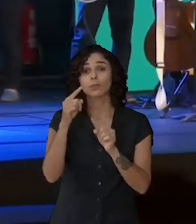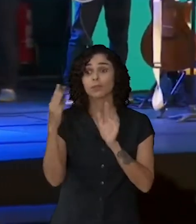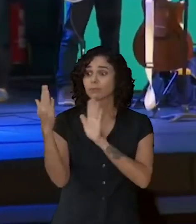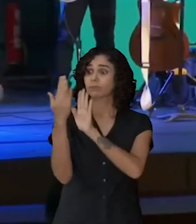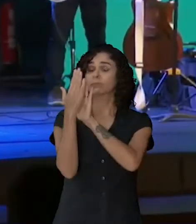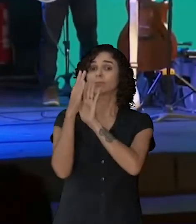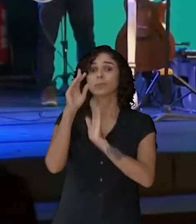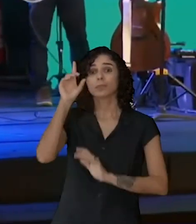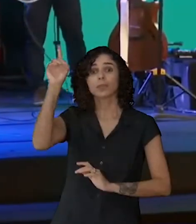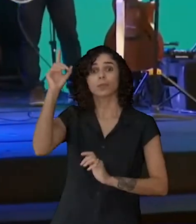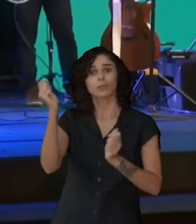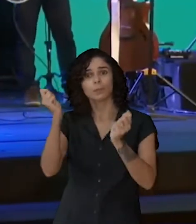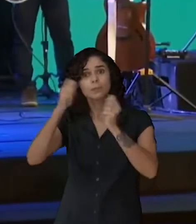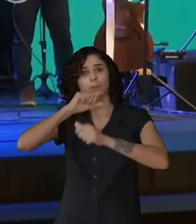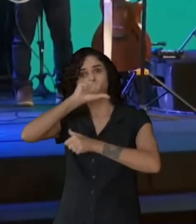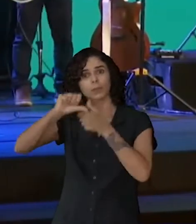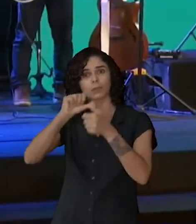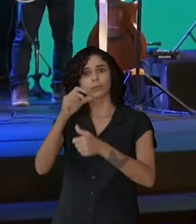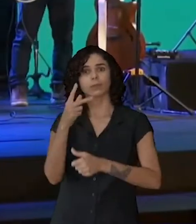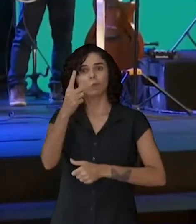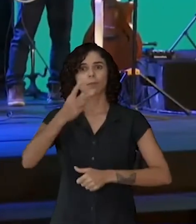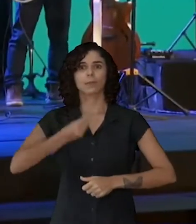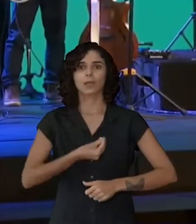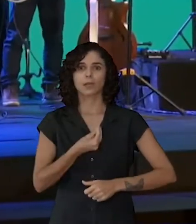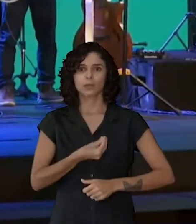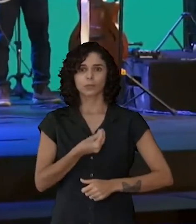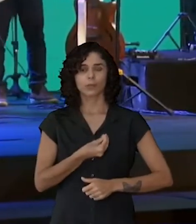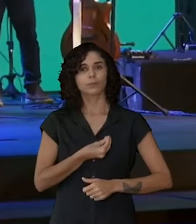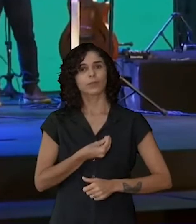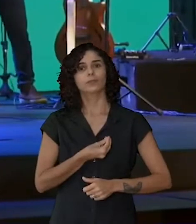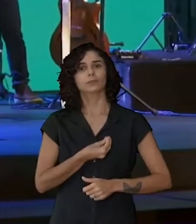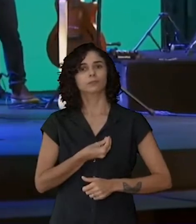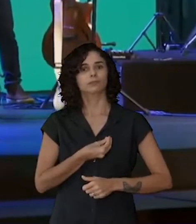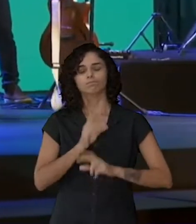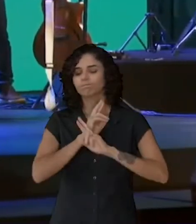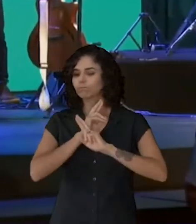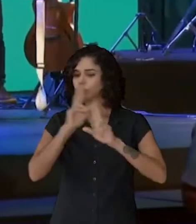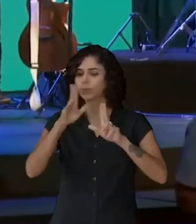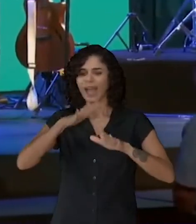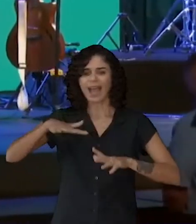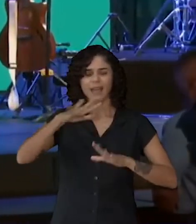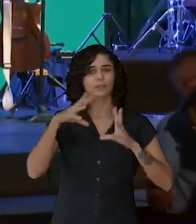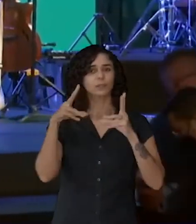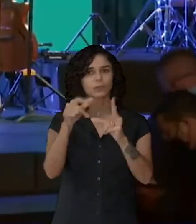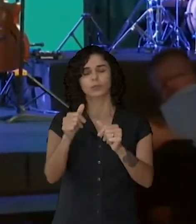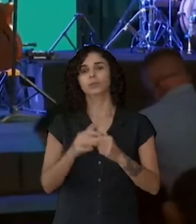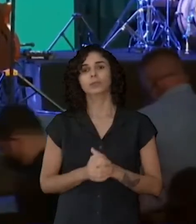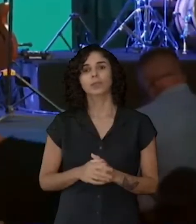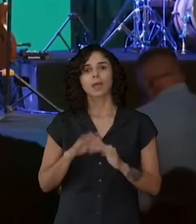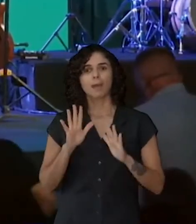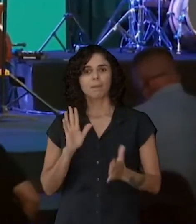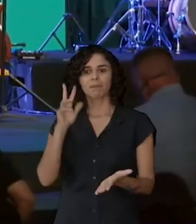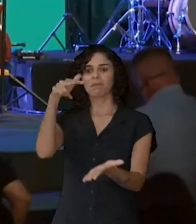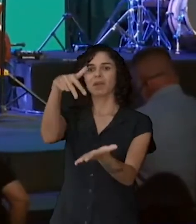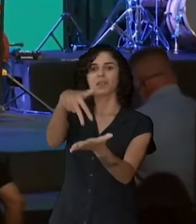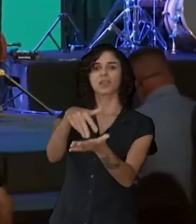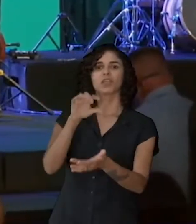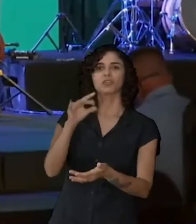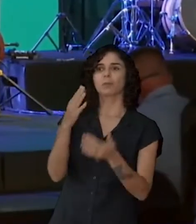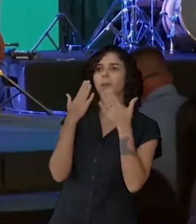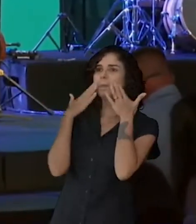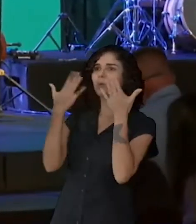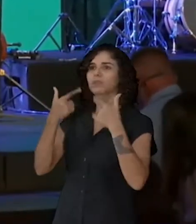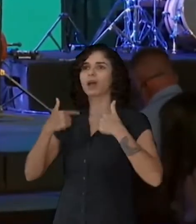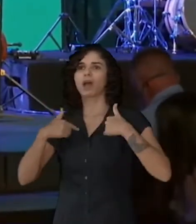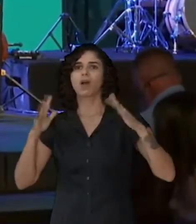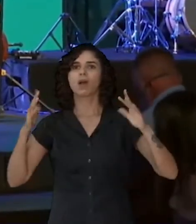daquele que pode mudar a sua vida em absolutamente todas as áreas. Agora também não vem para parecer humilde. Se